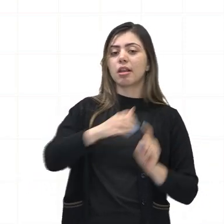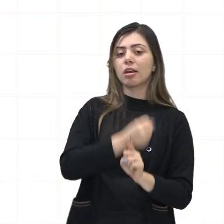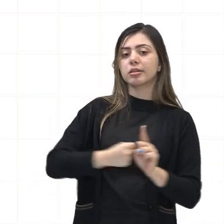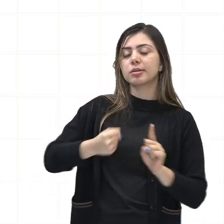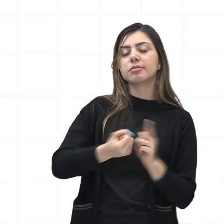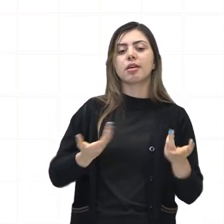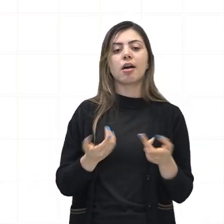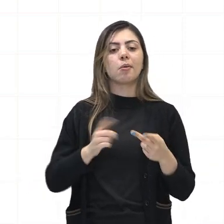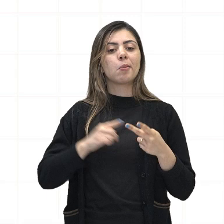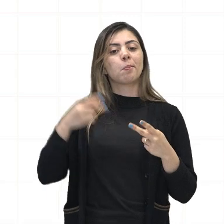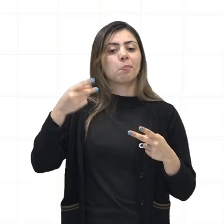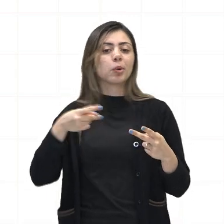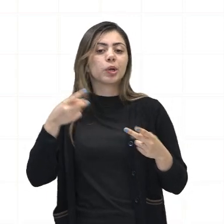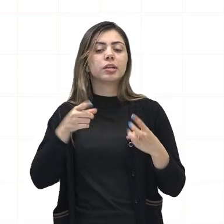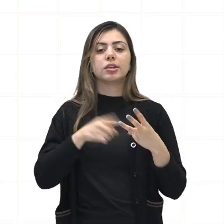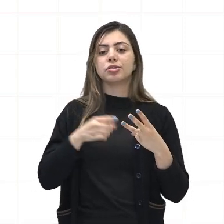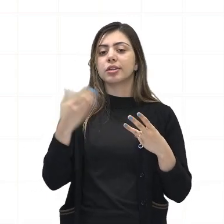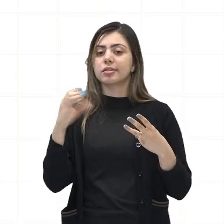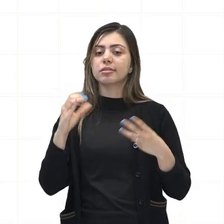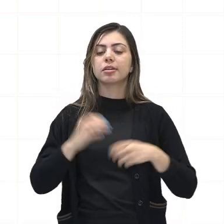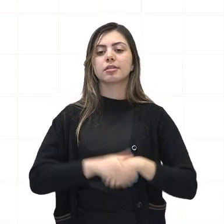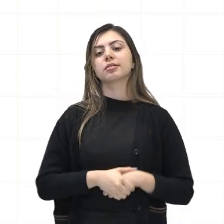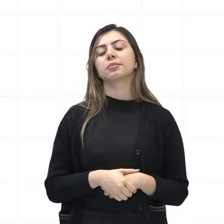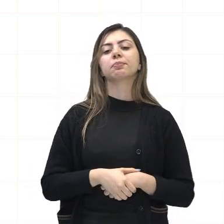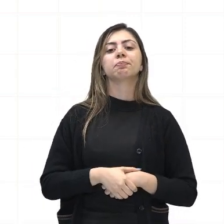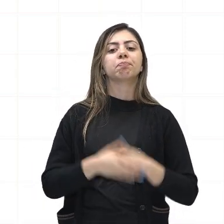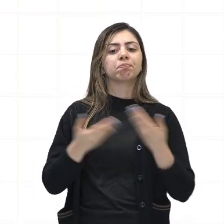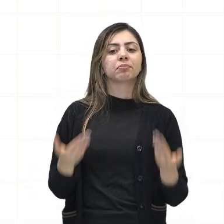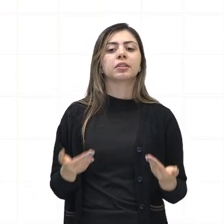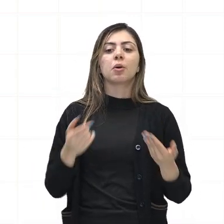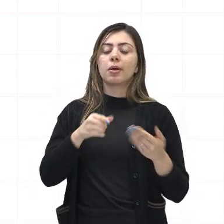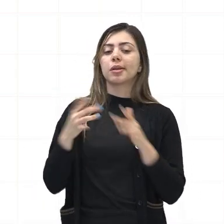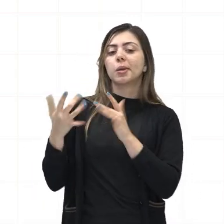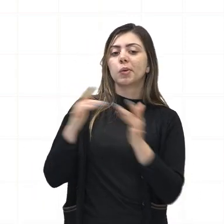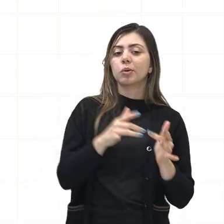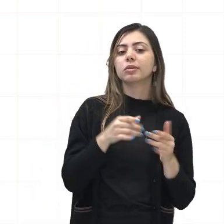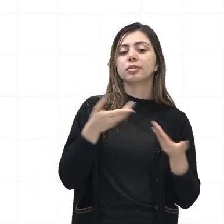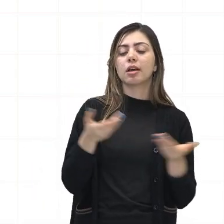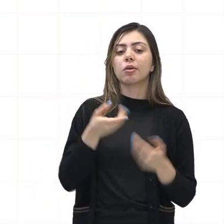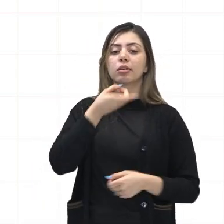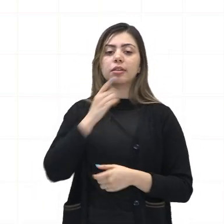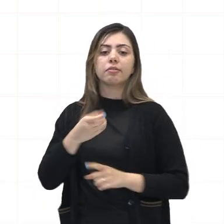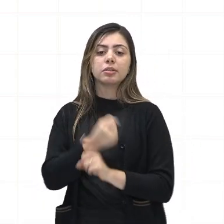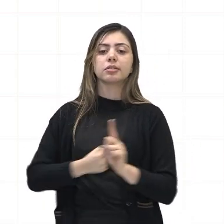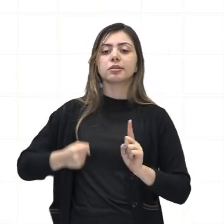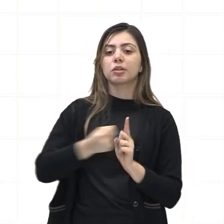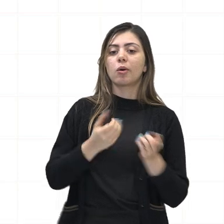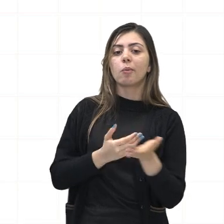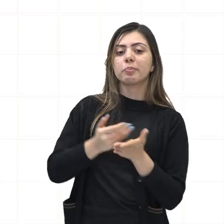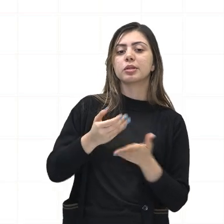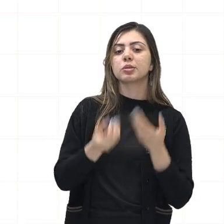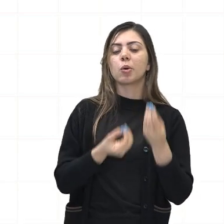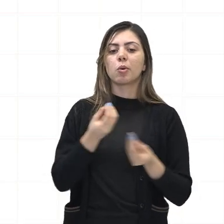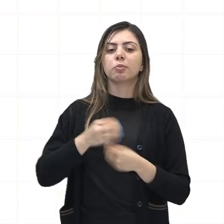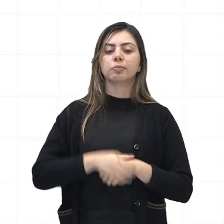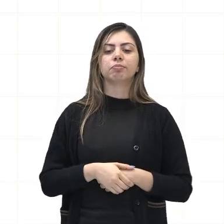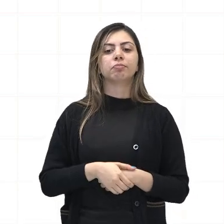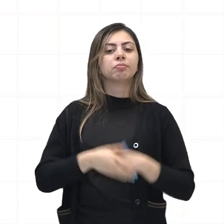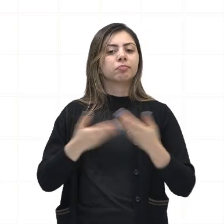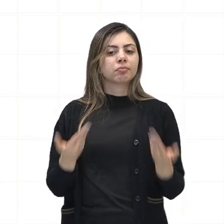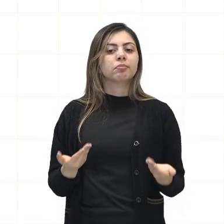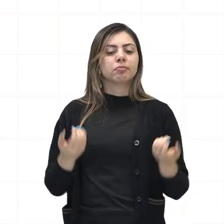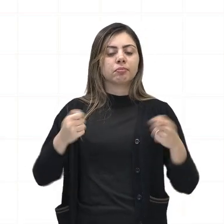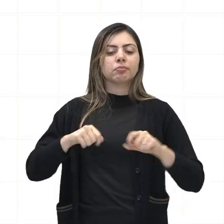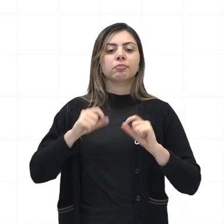sociais, políticas e científicas. Nesse contexto, o darwinismo social surge como uma corrente